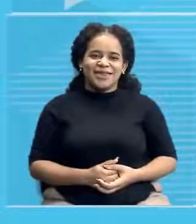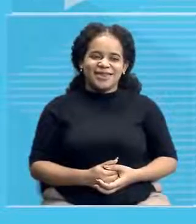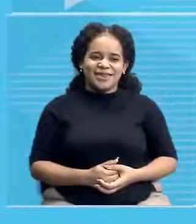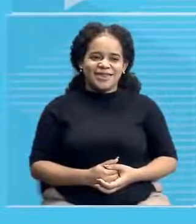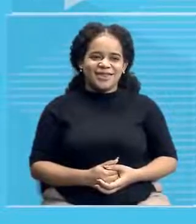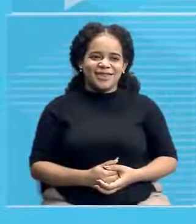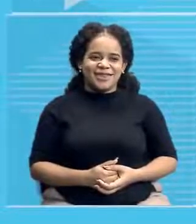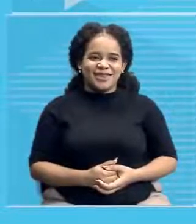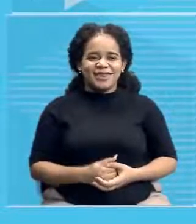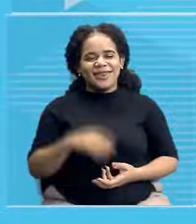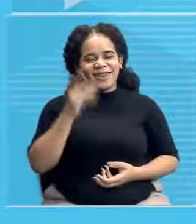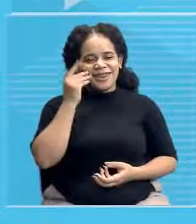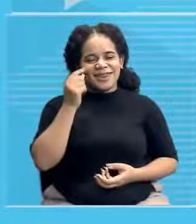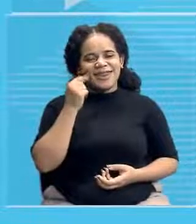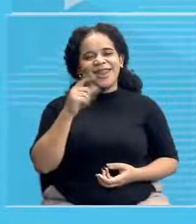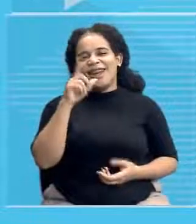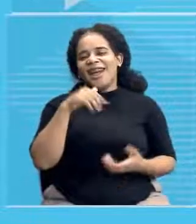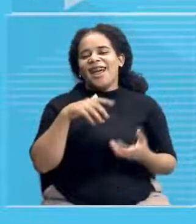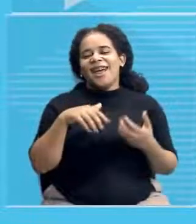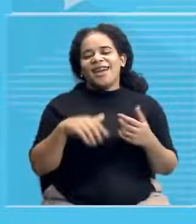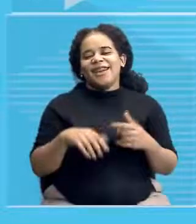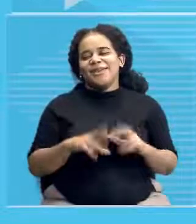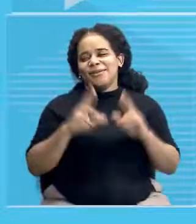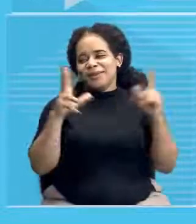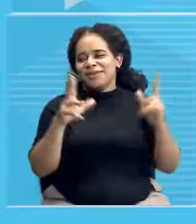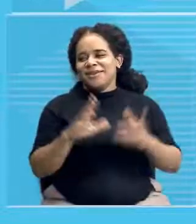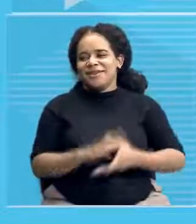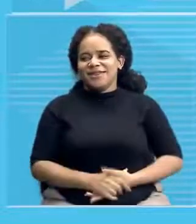A professora Deuselane é rebelde.